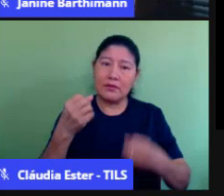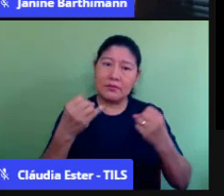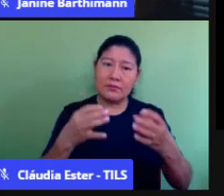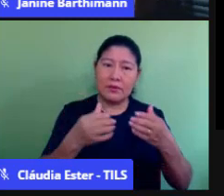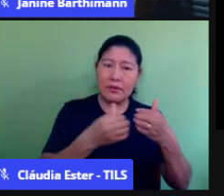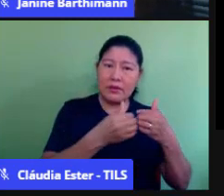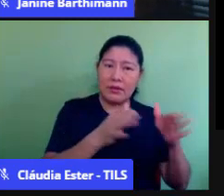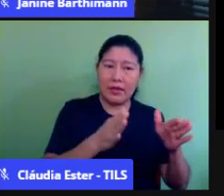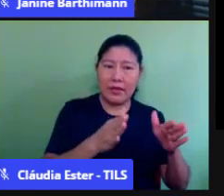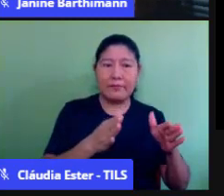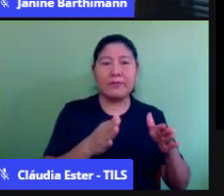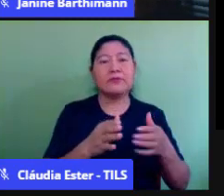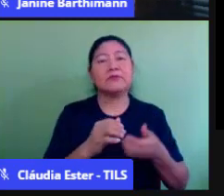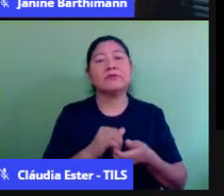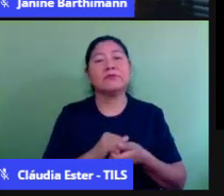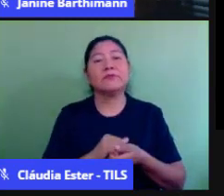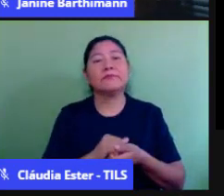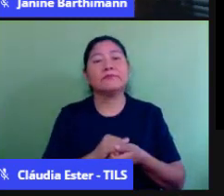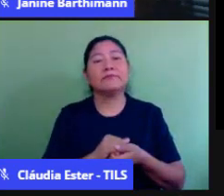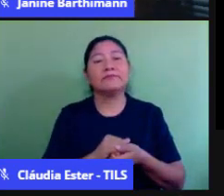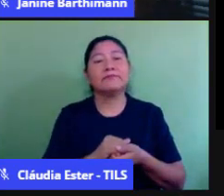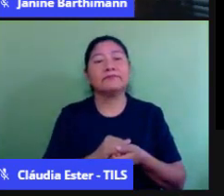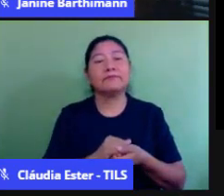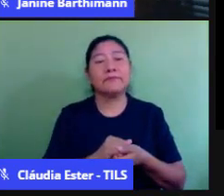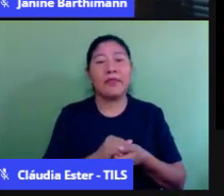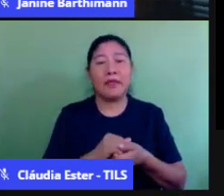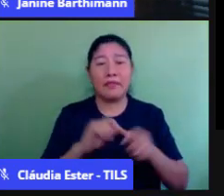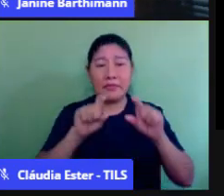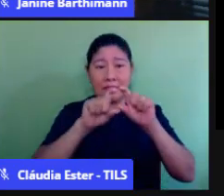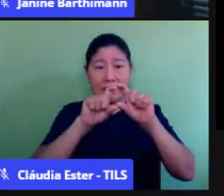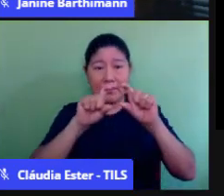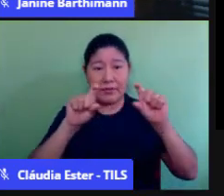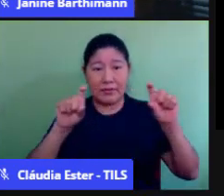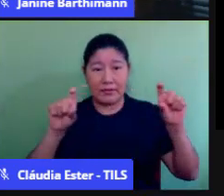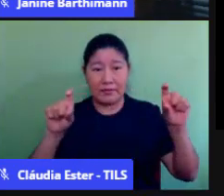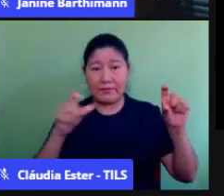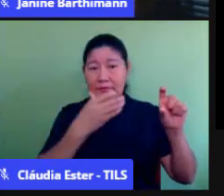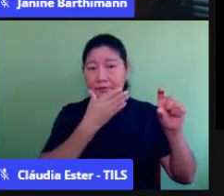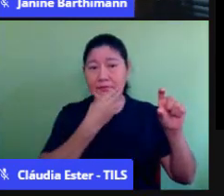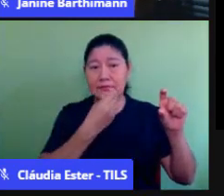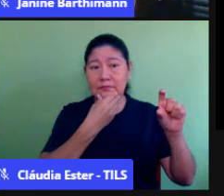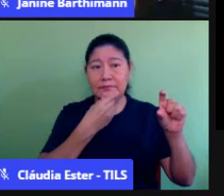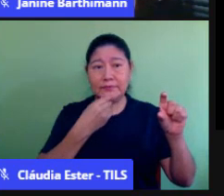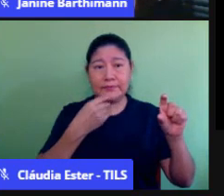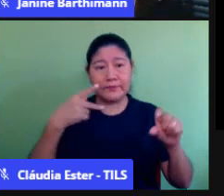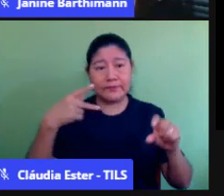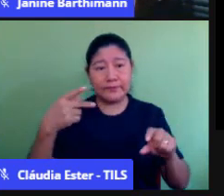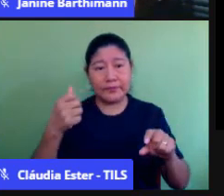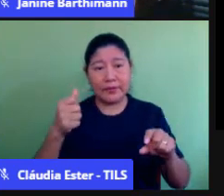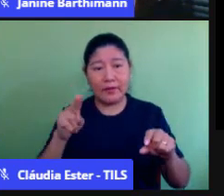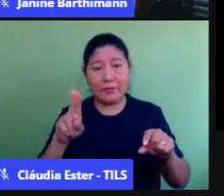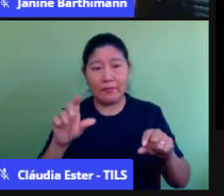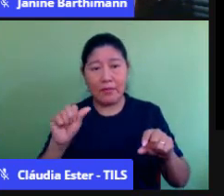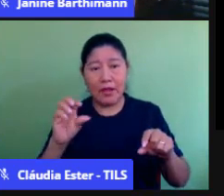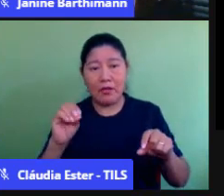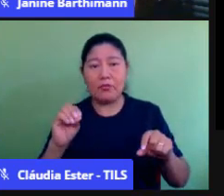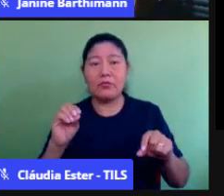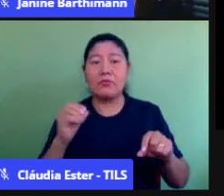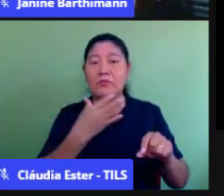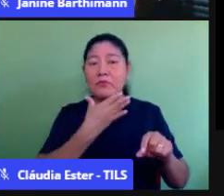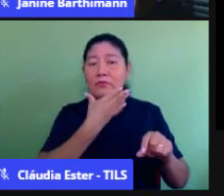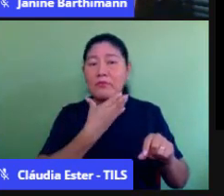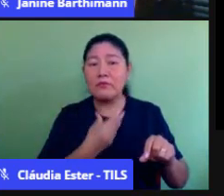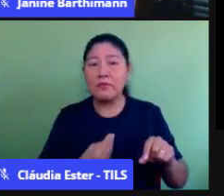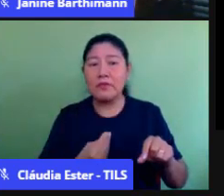da frase do Paulo Freire, né, se adestram animais e se cultivam as árvores